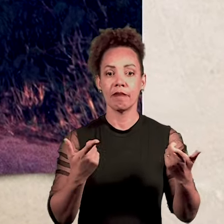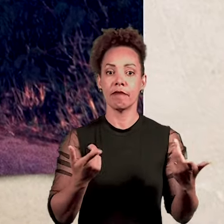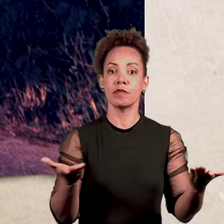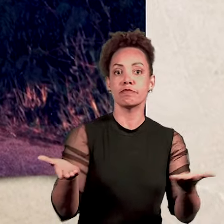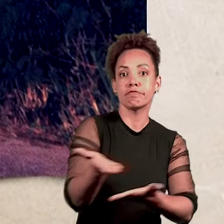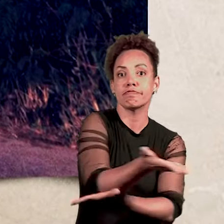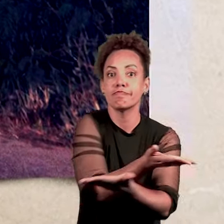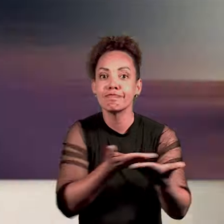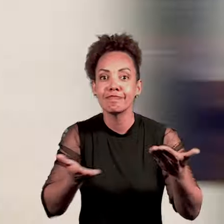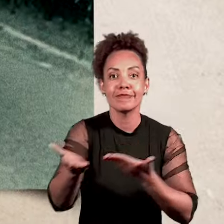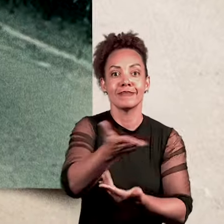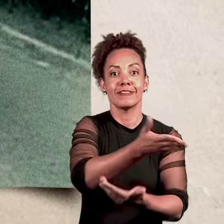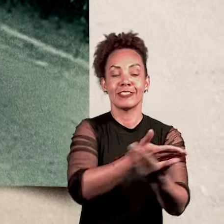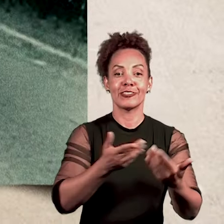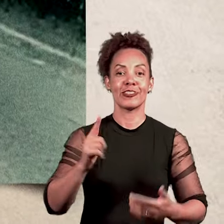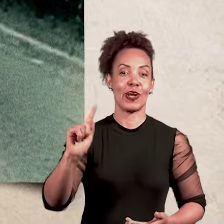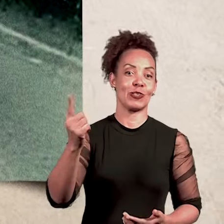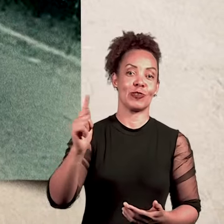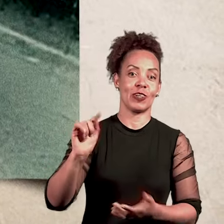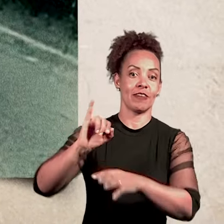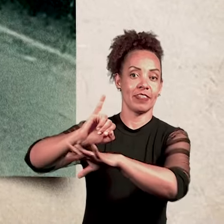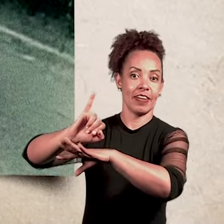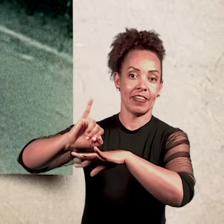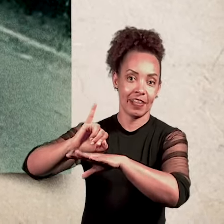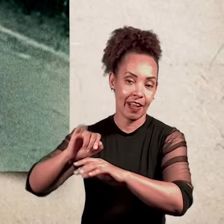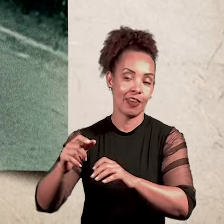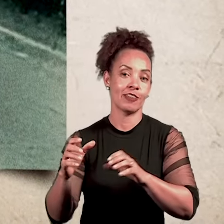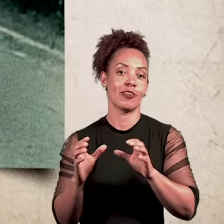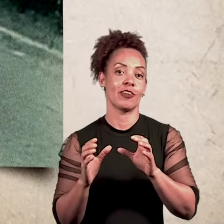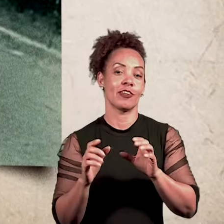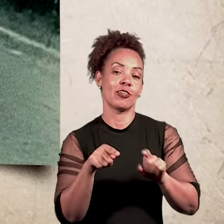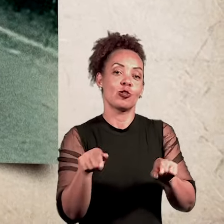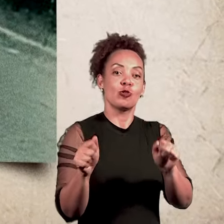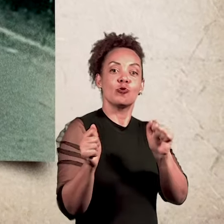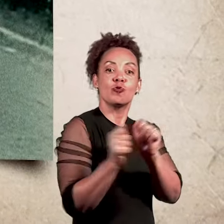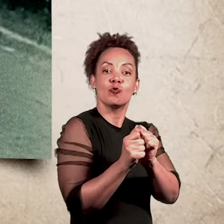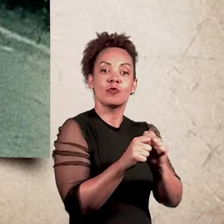né? Então, através da CEPLAC,